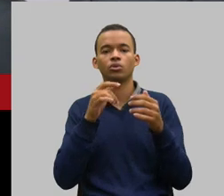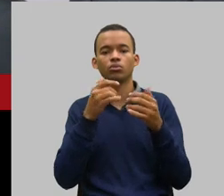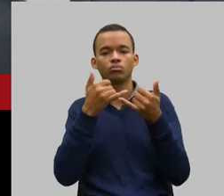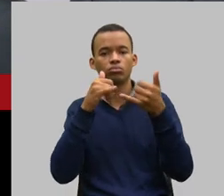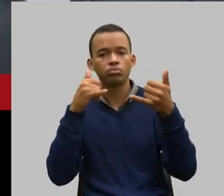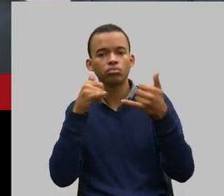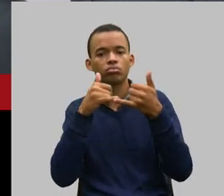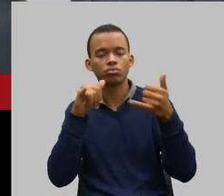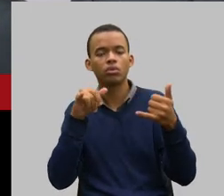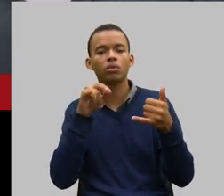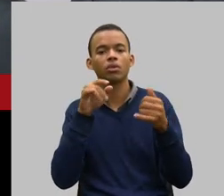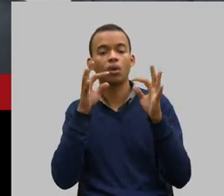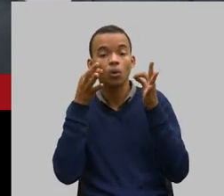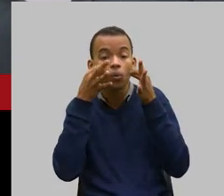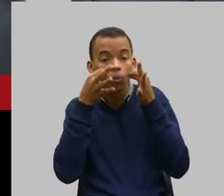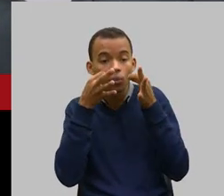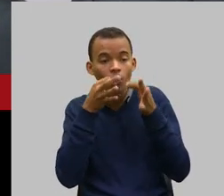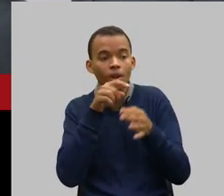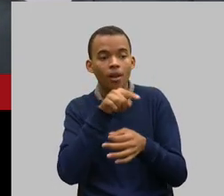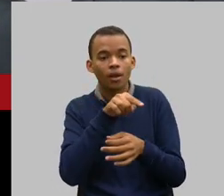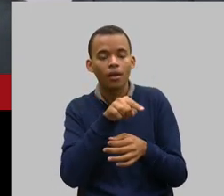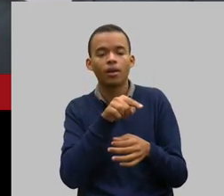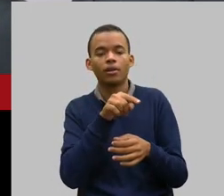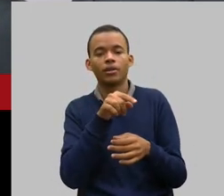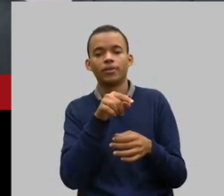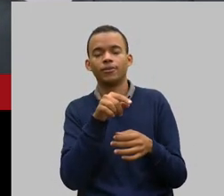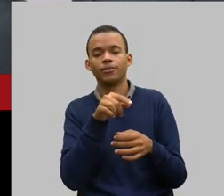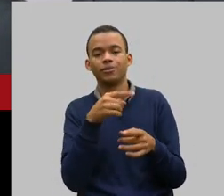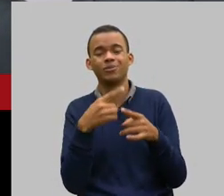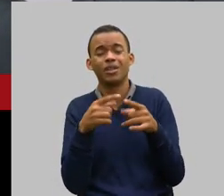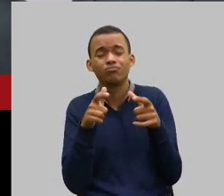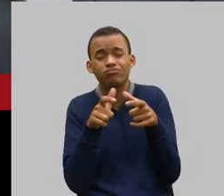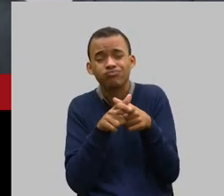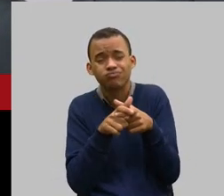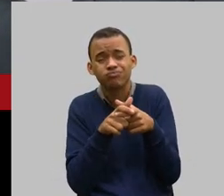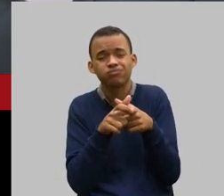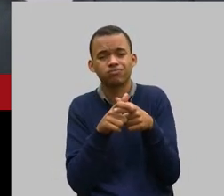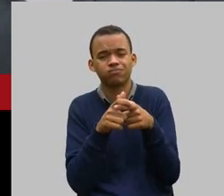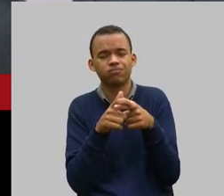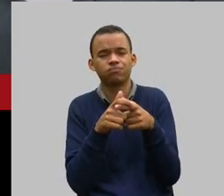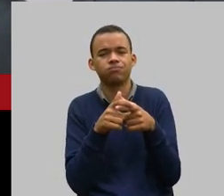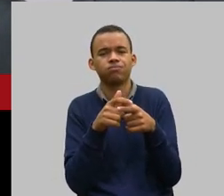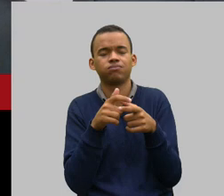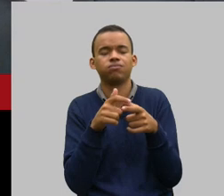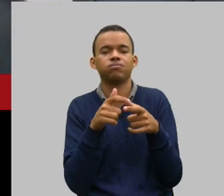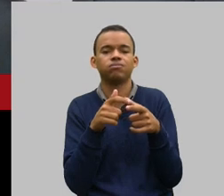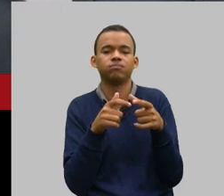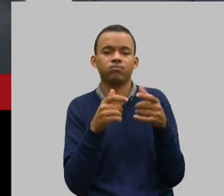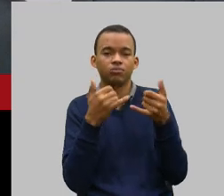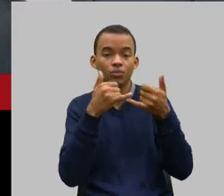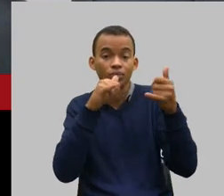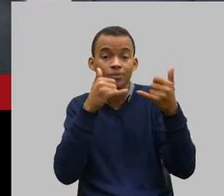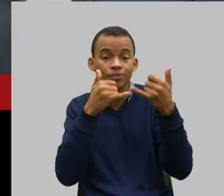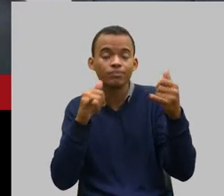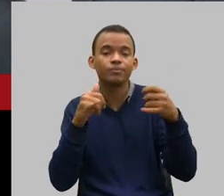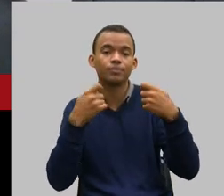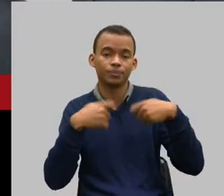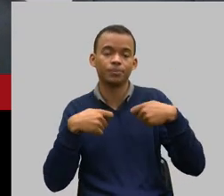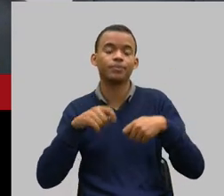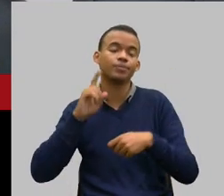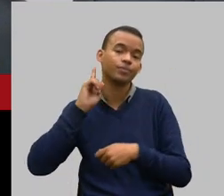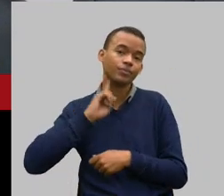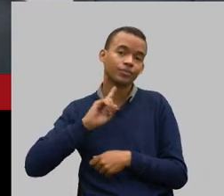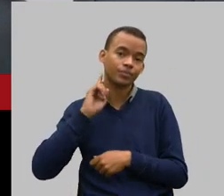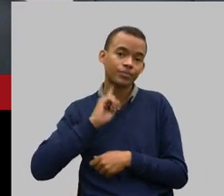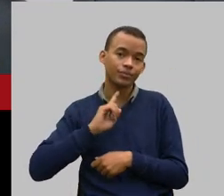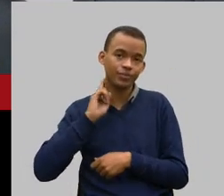micro e mini geração porque Minas Gerais né tá aqui os dados da da Nel de